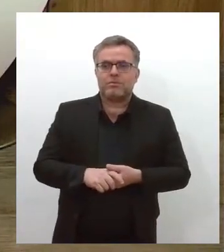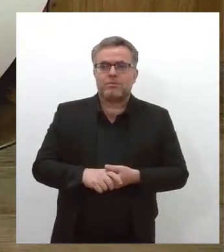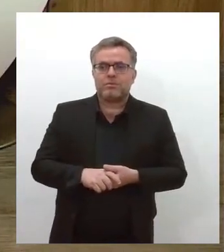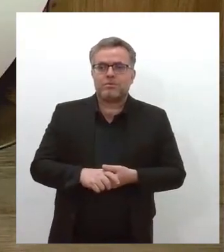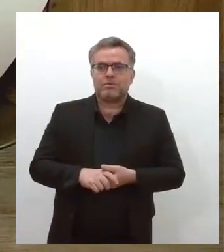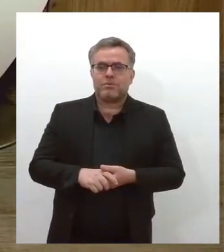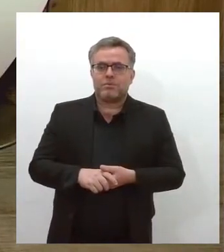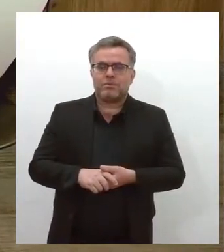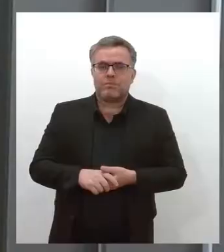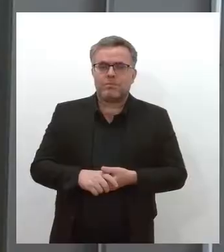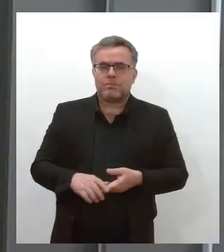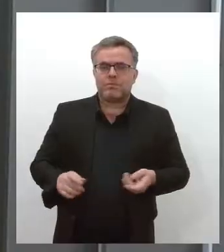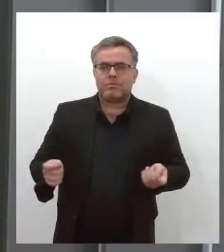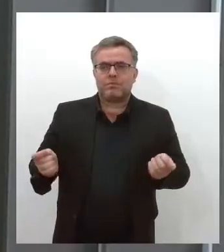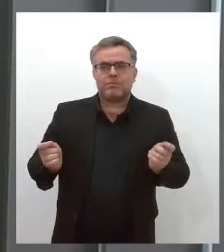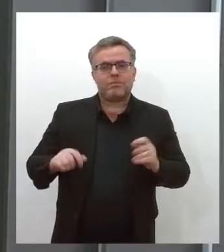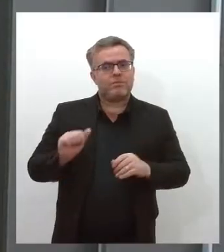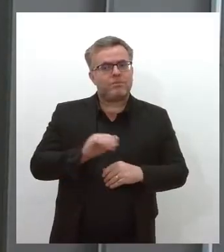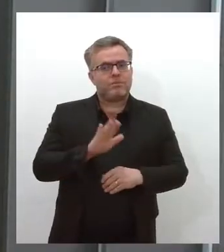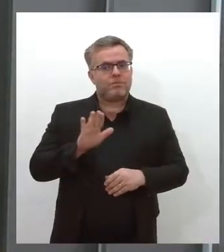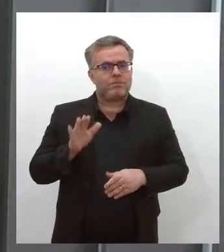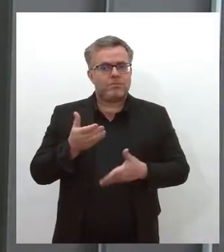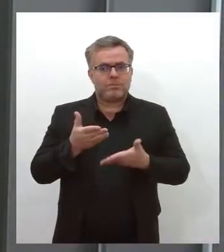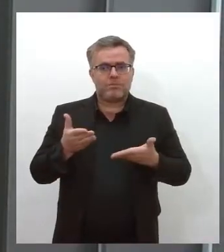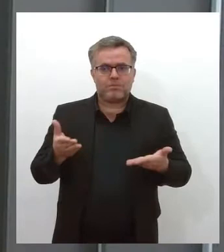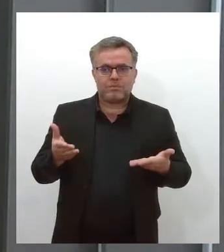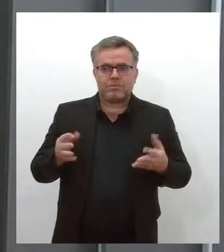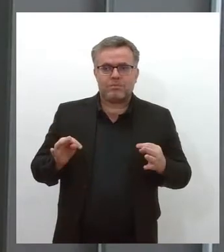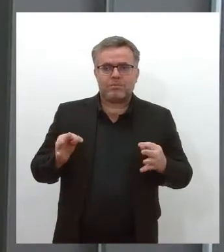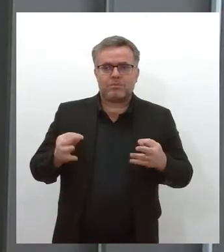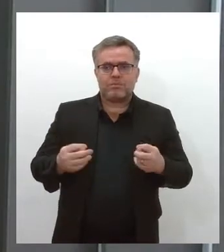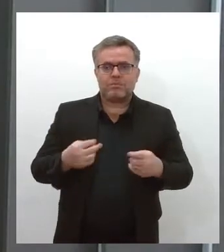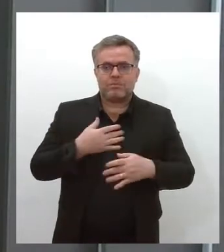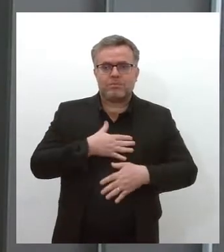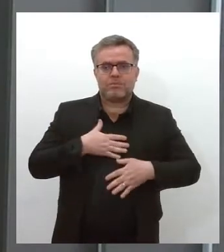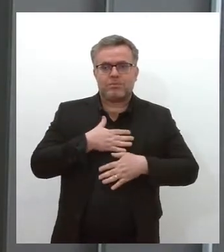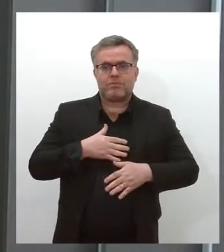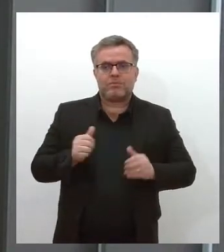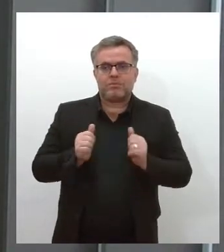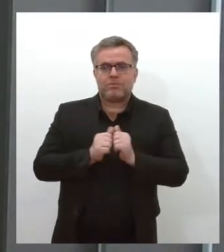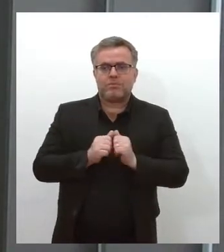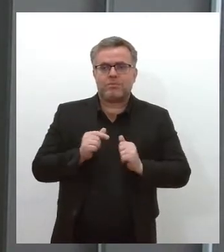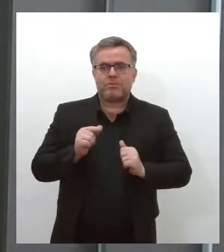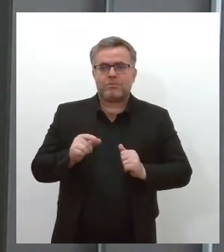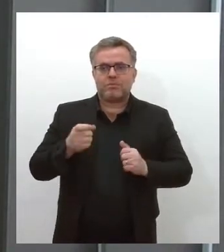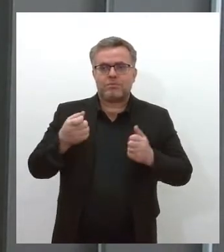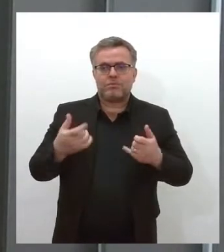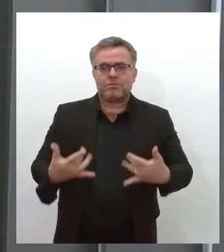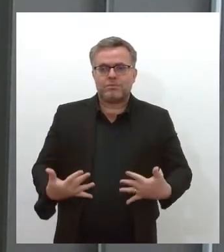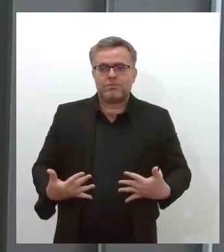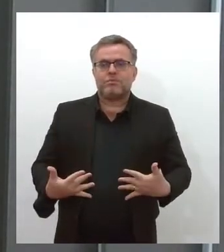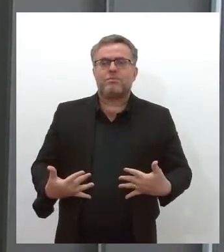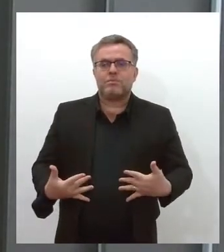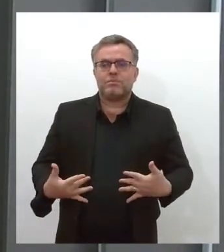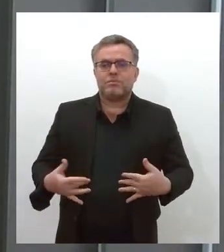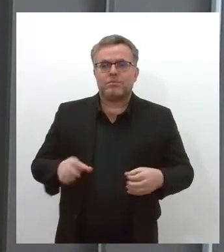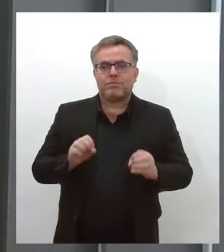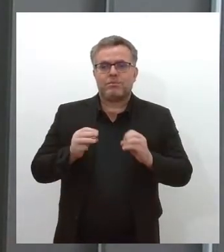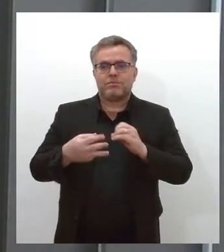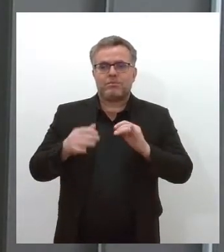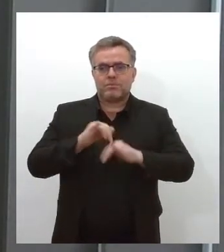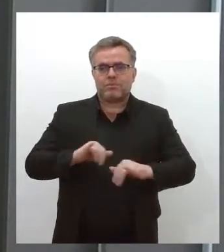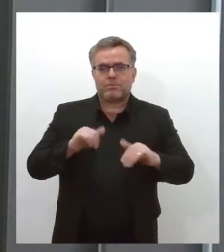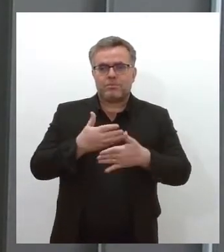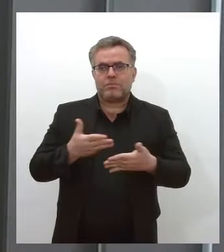Olá, Kátia Santana e Sara Medeiros. É um prazer estar aqui com vocês, né, para falar o que vai acontecer no Alesse Notícias daqui a pouco. Hoje vamos